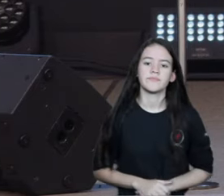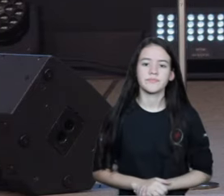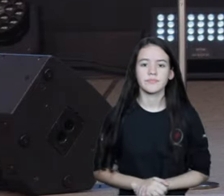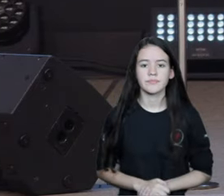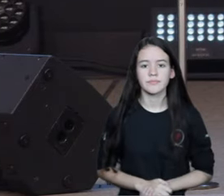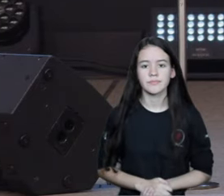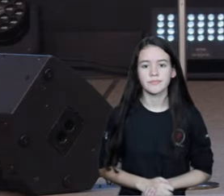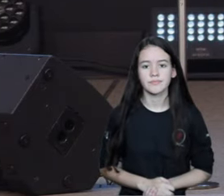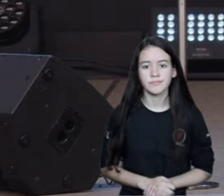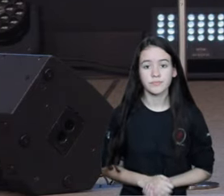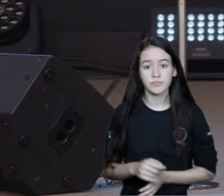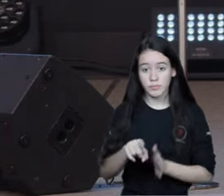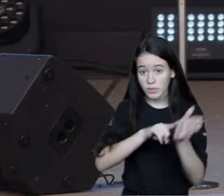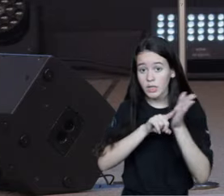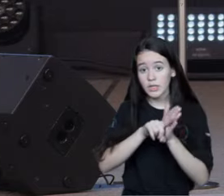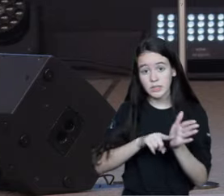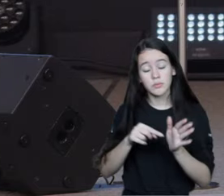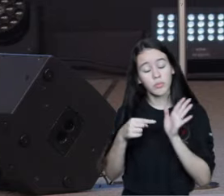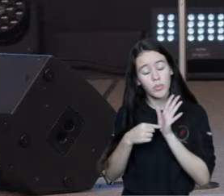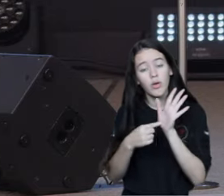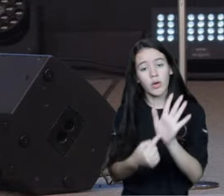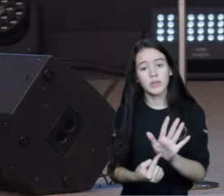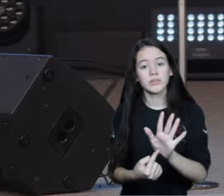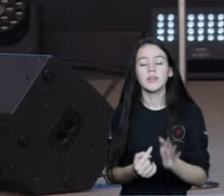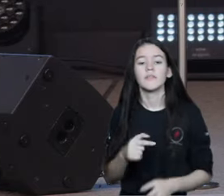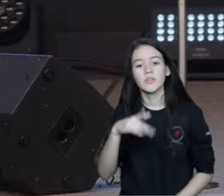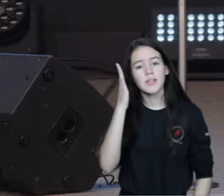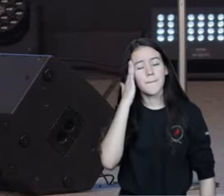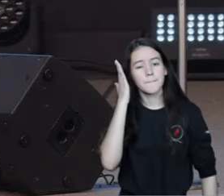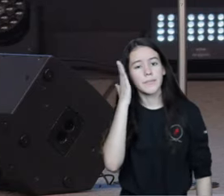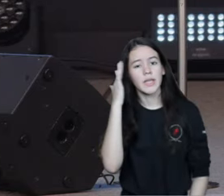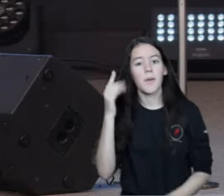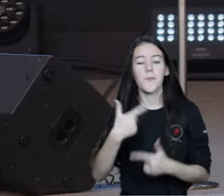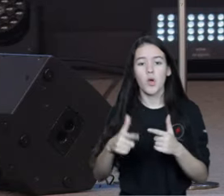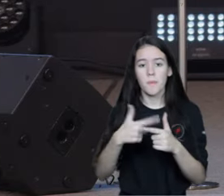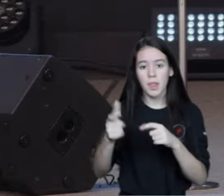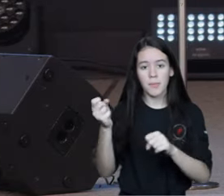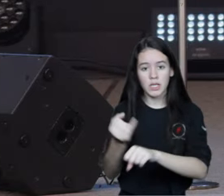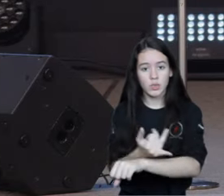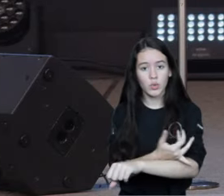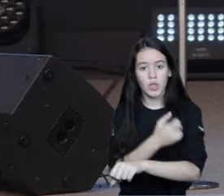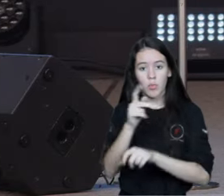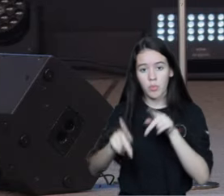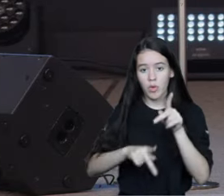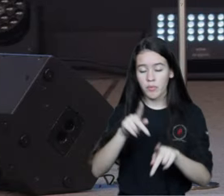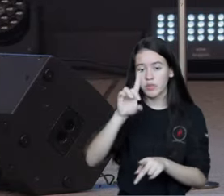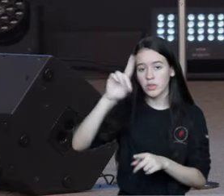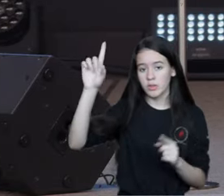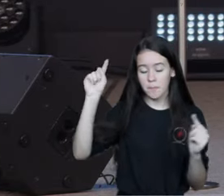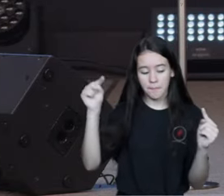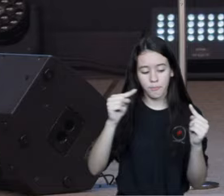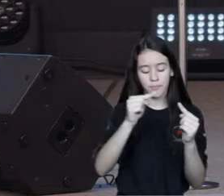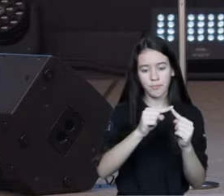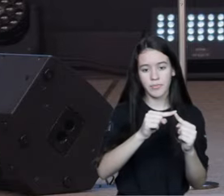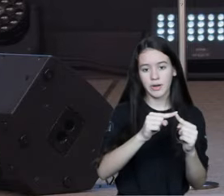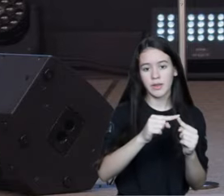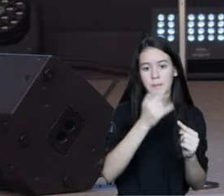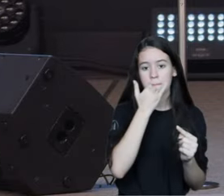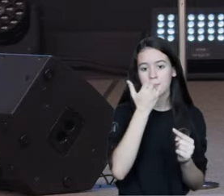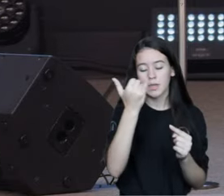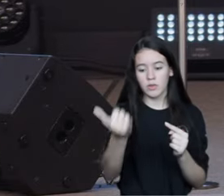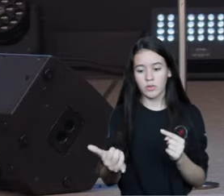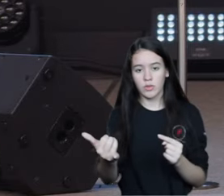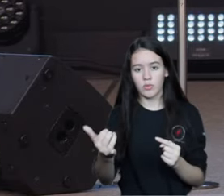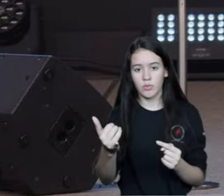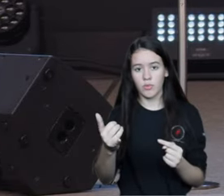isso é provado por pesquisa você sabia que um dos maiores problemas emocionais do Povo de Deus está ligado a dar